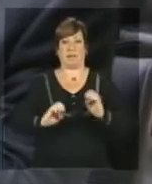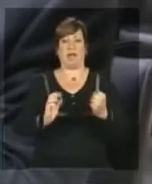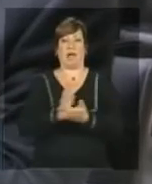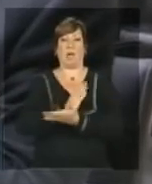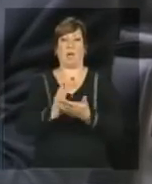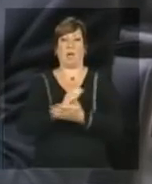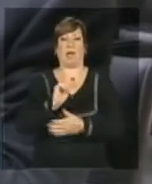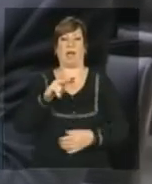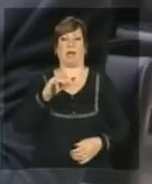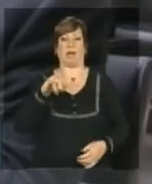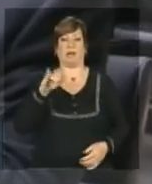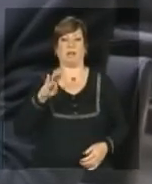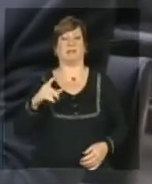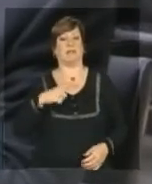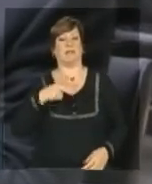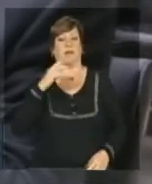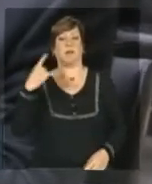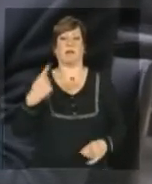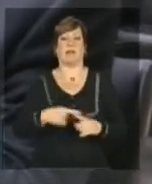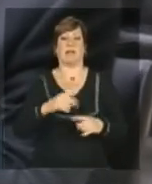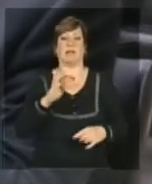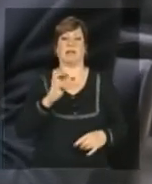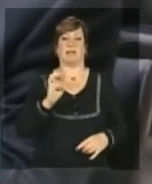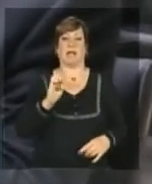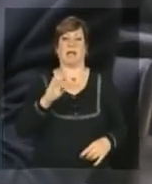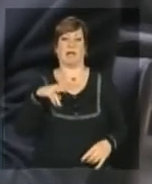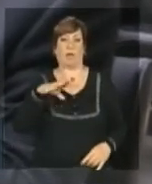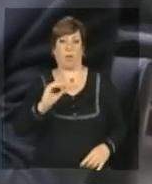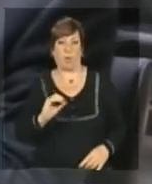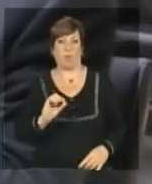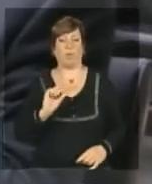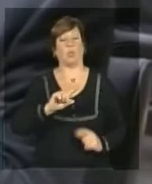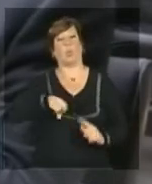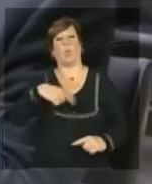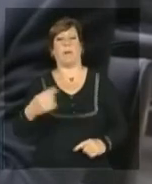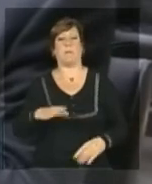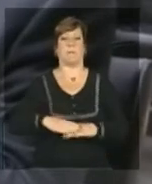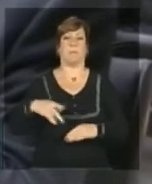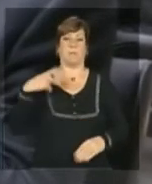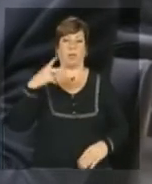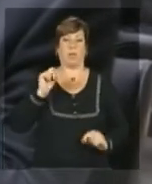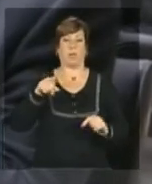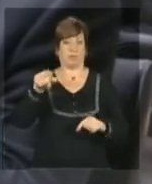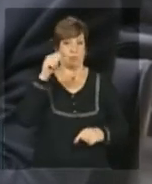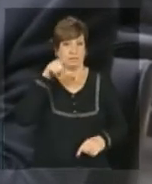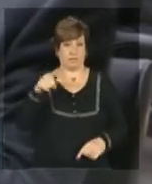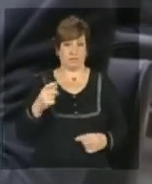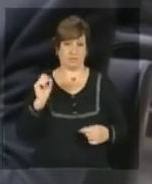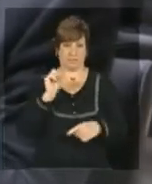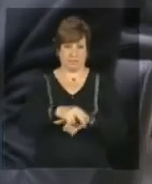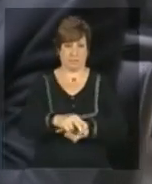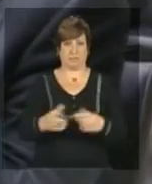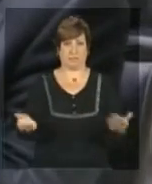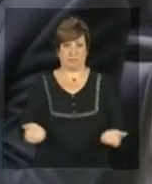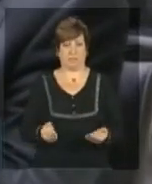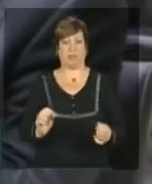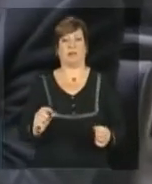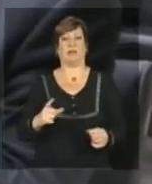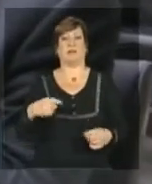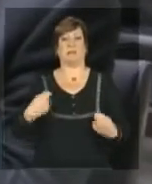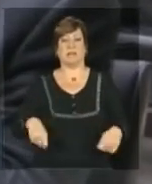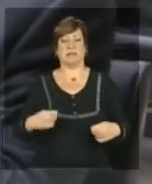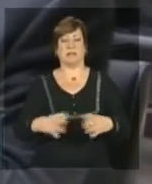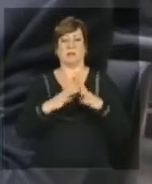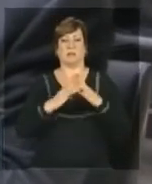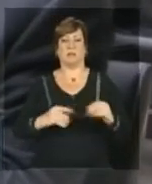analistas têm dito, um perfil mais técnico do que um perfil mais político? E a senhora assume tendo que resolver um problema que não foi resolvido